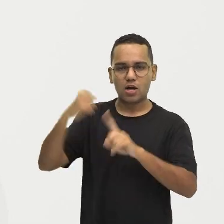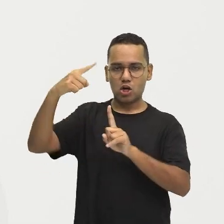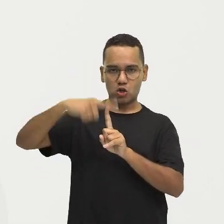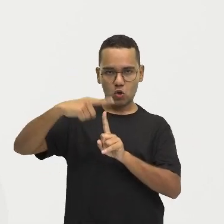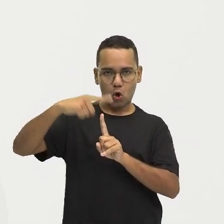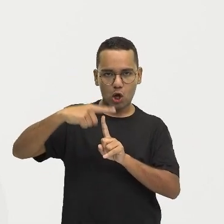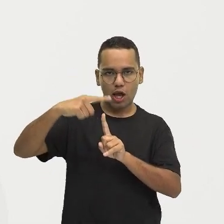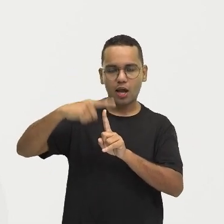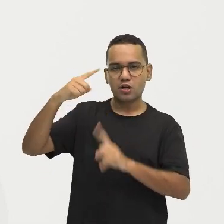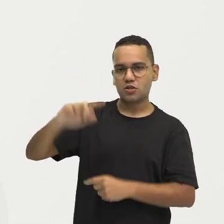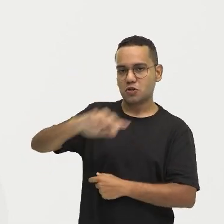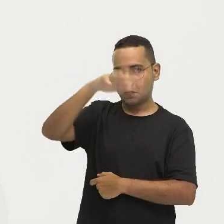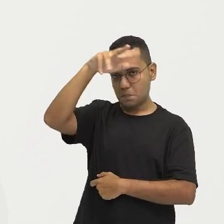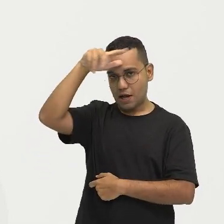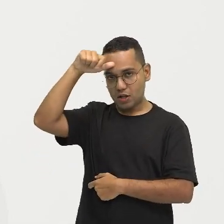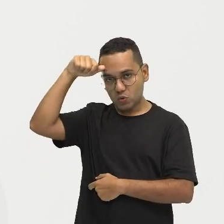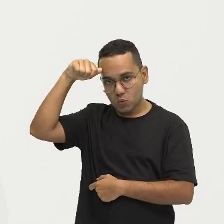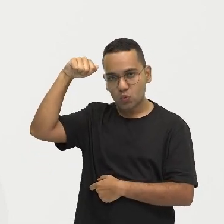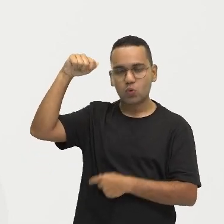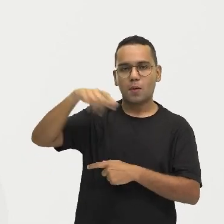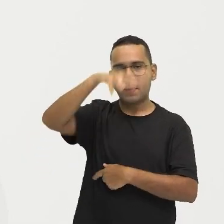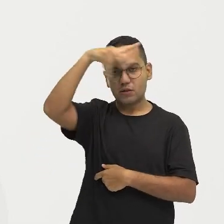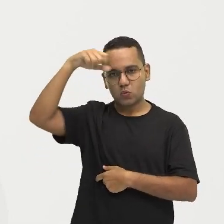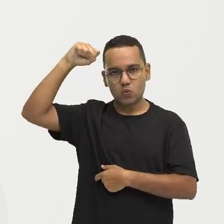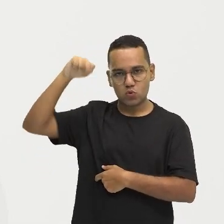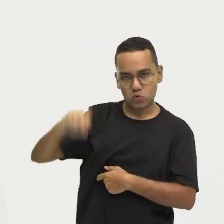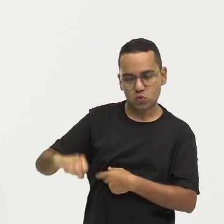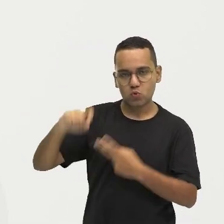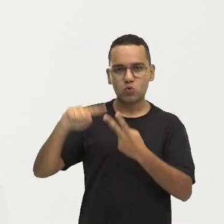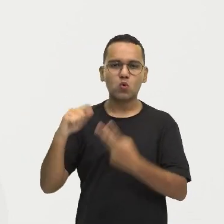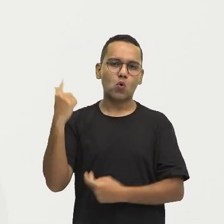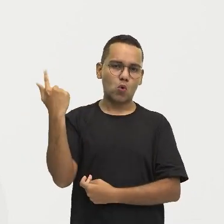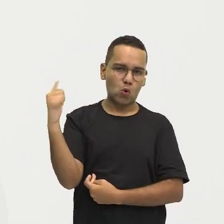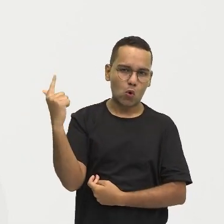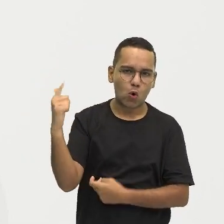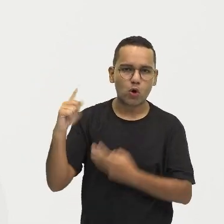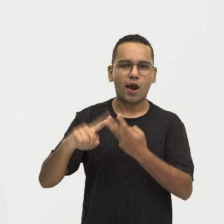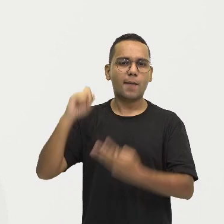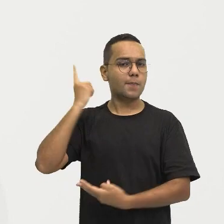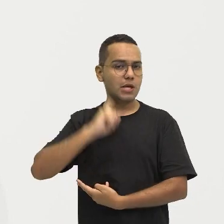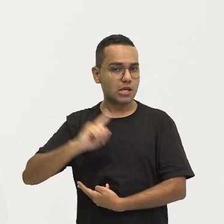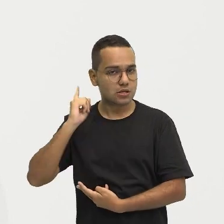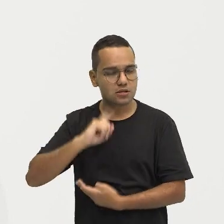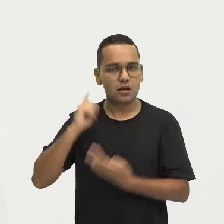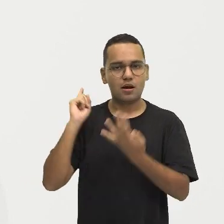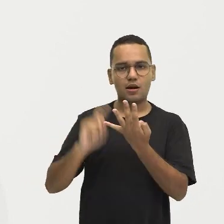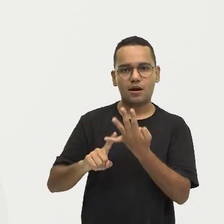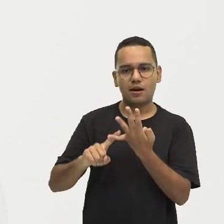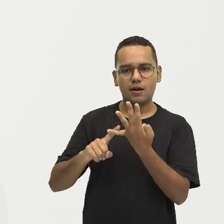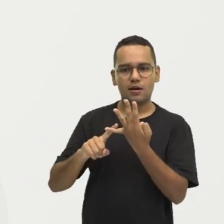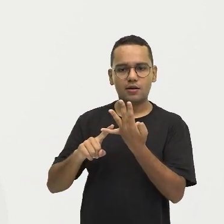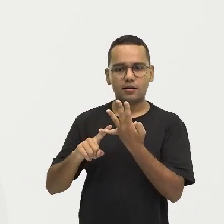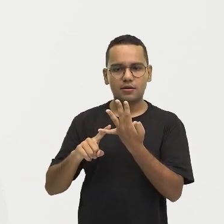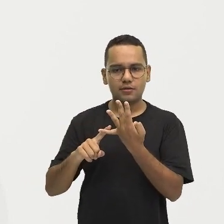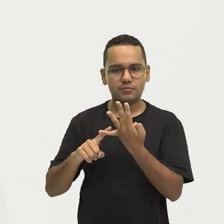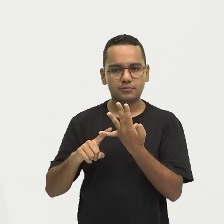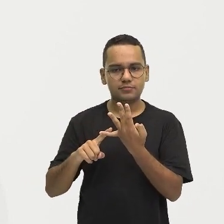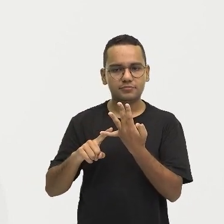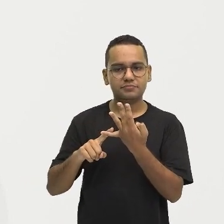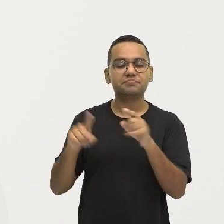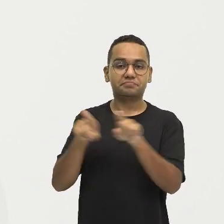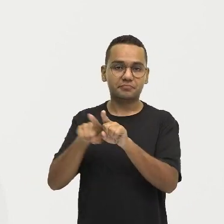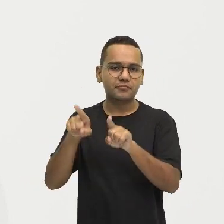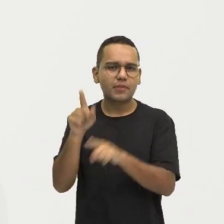Mato Grosso do Sul, Goiás, Minas Gerais, passando um pouquinho aqui pelo